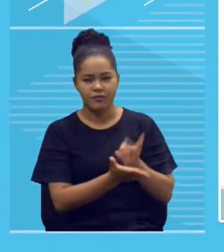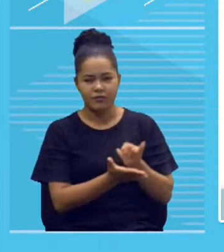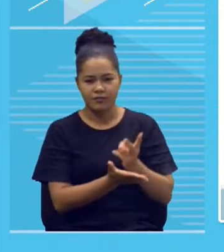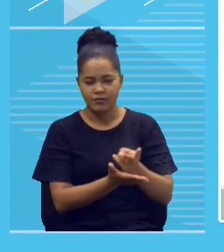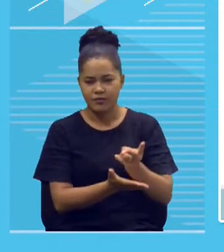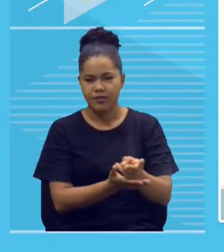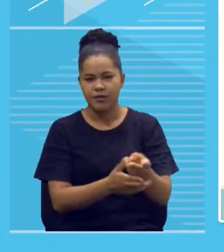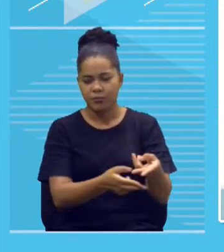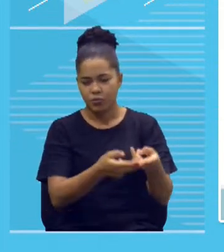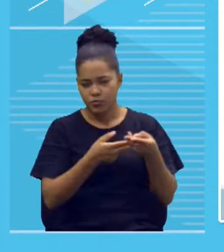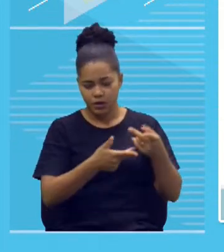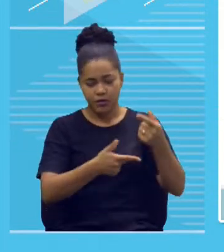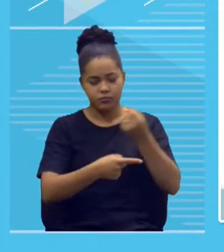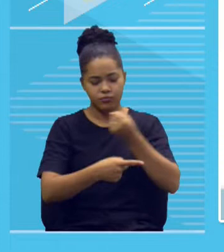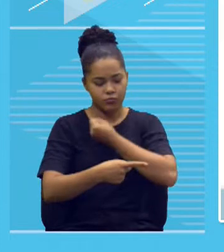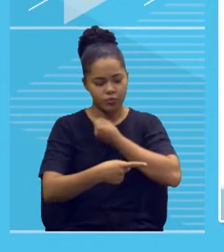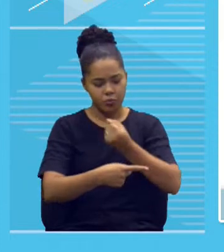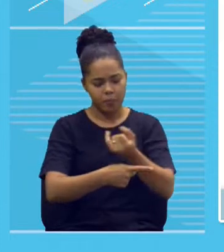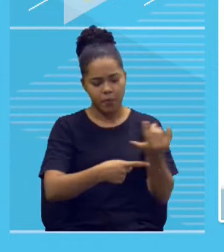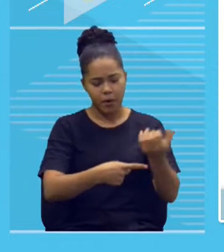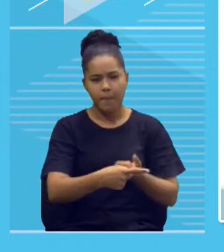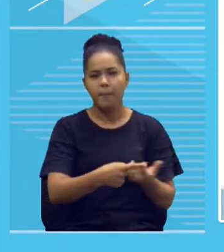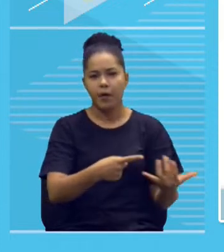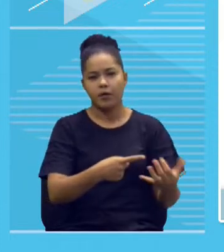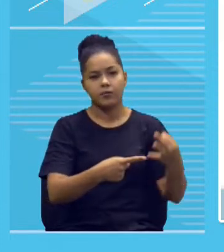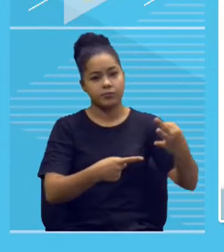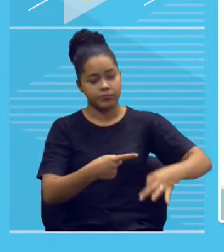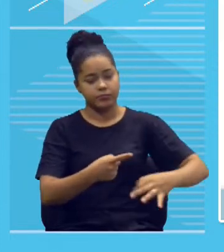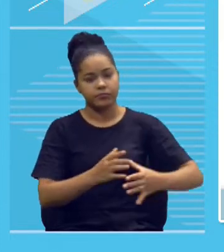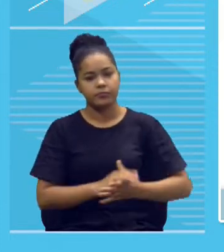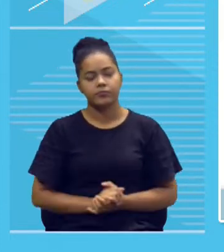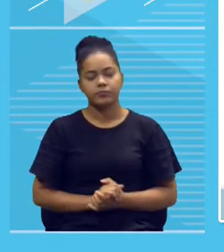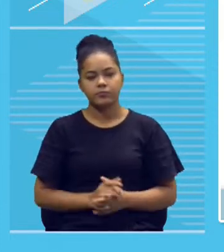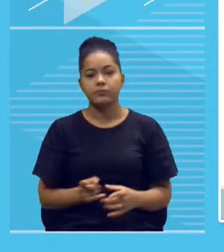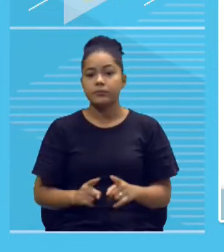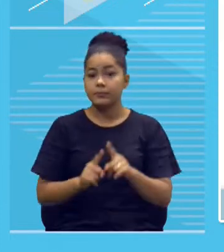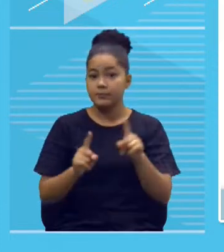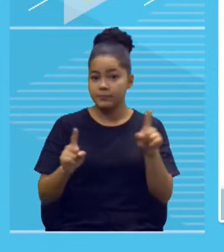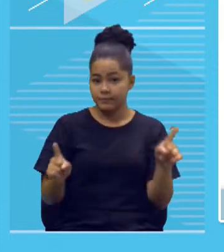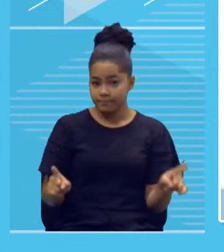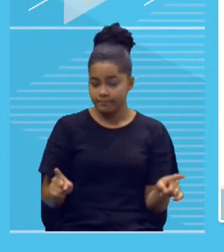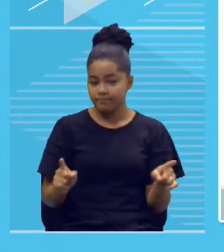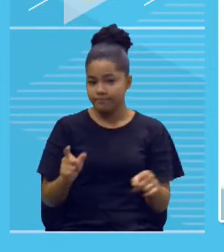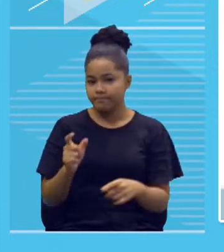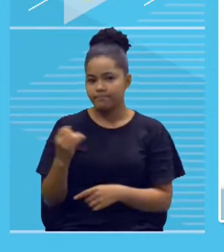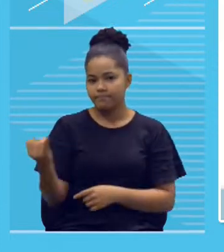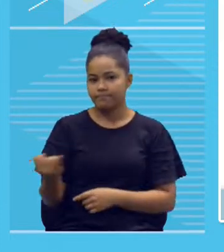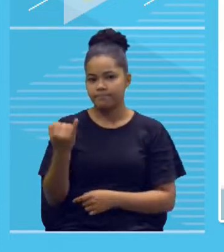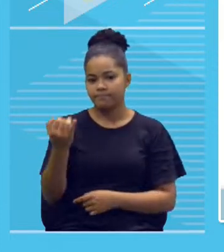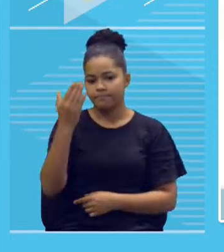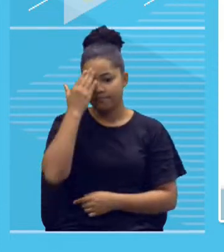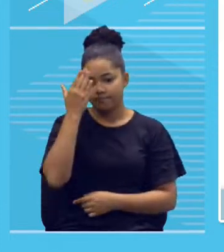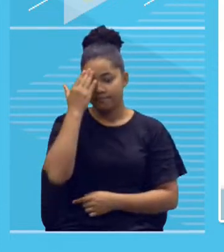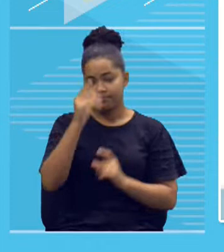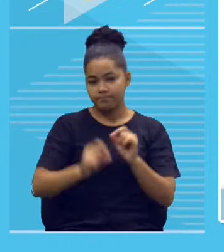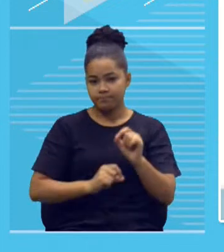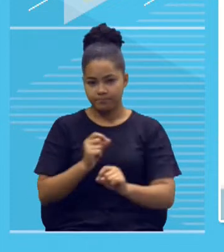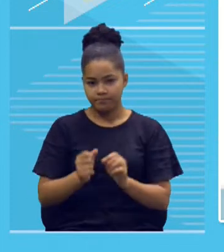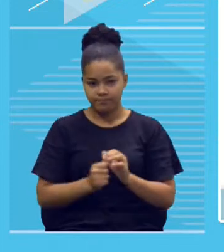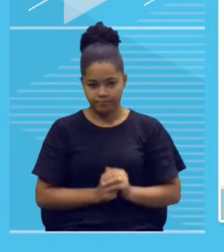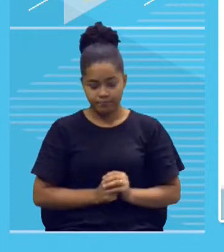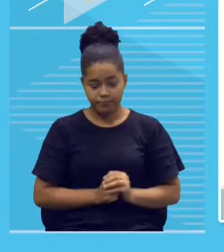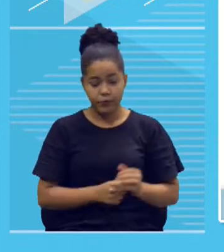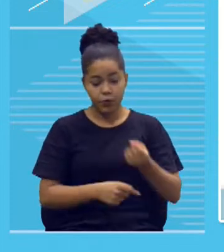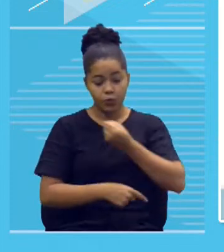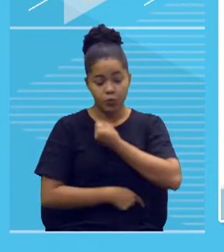que é o equivalente da forma decimal agora algo que é de interessante em colocar estes em baixo é que